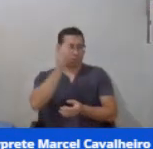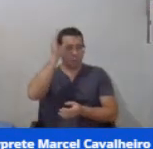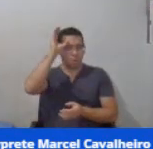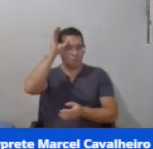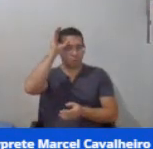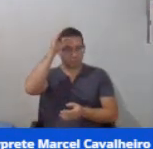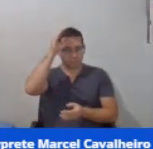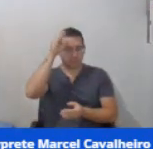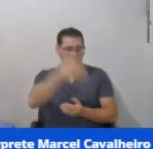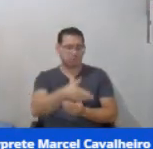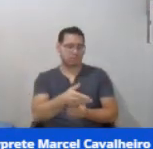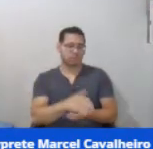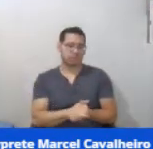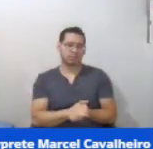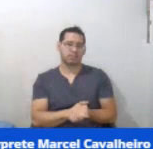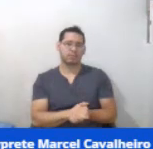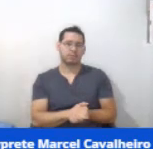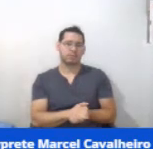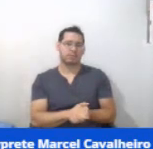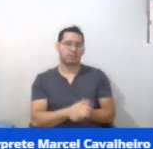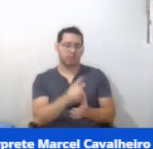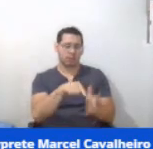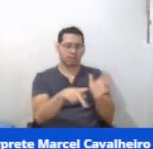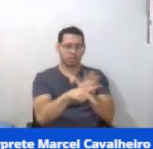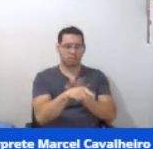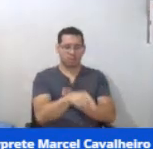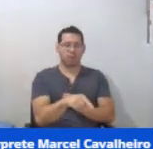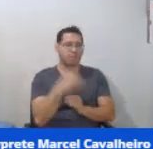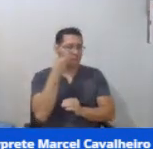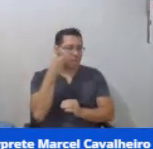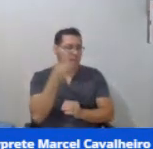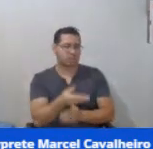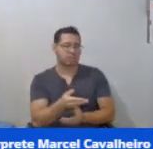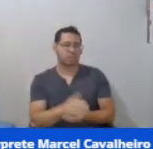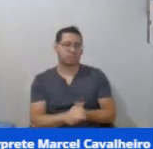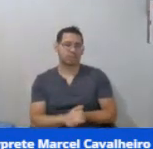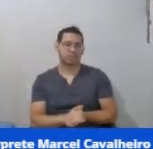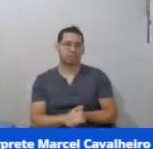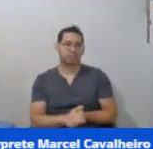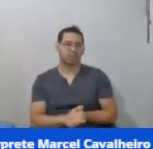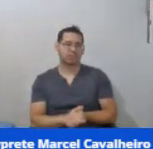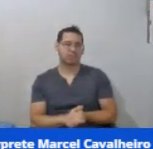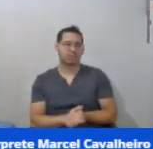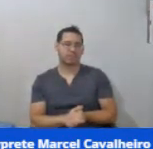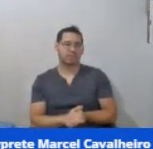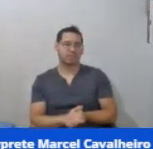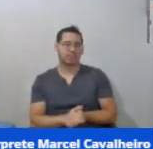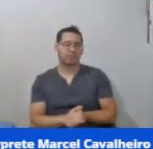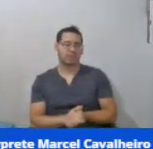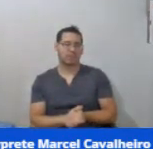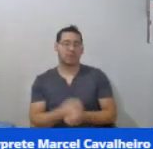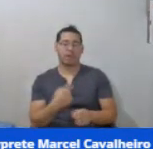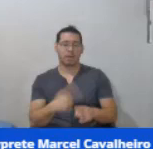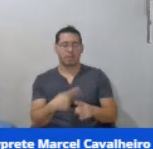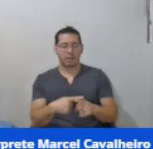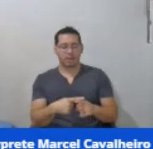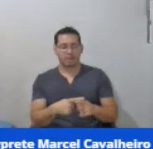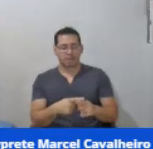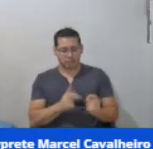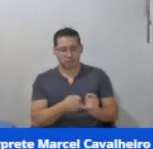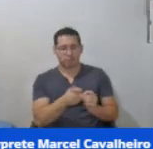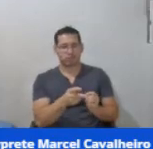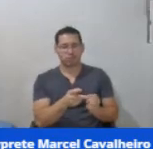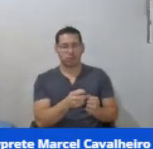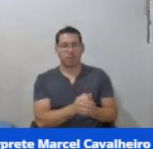E essa própria pré-testagem e validação é para a gente manter esse padrão de qualidade